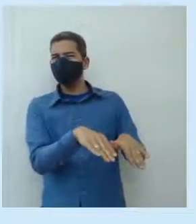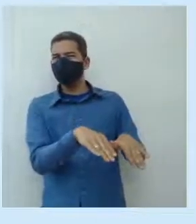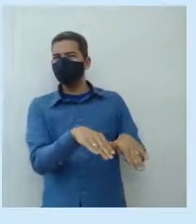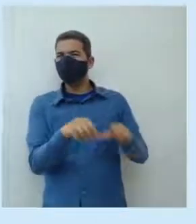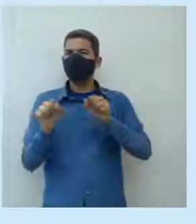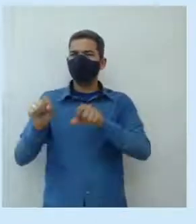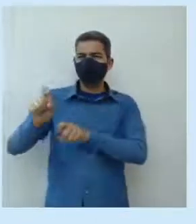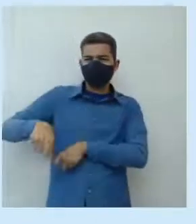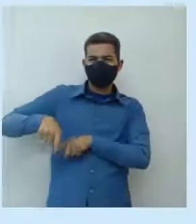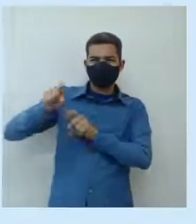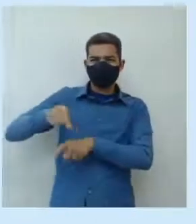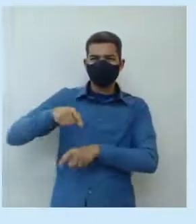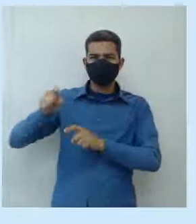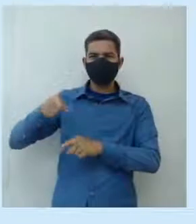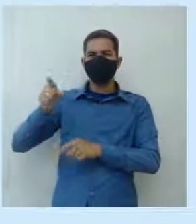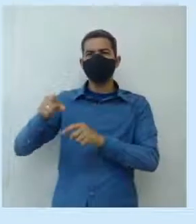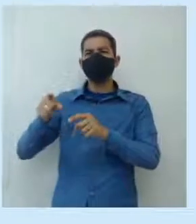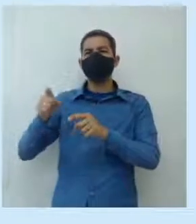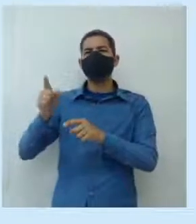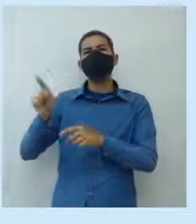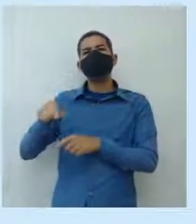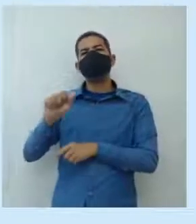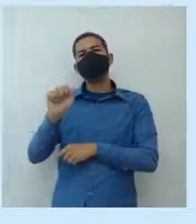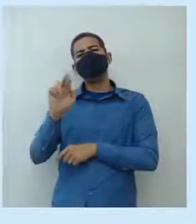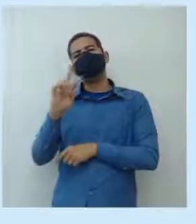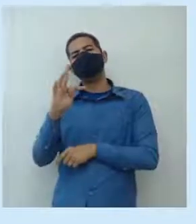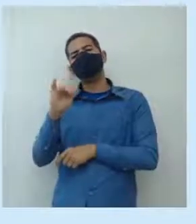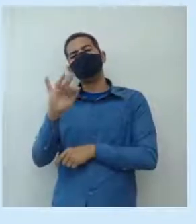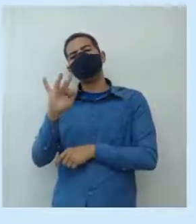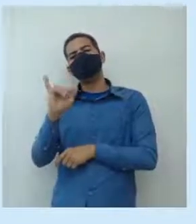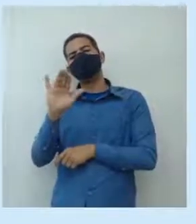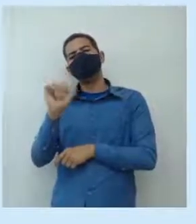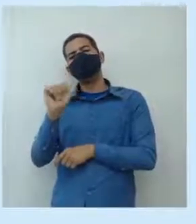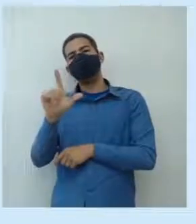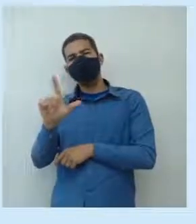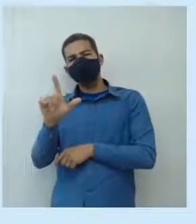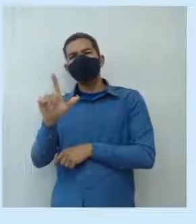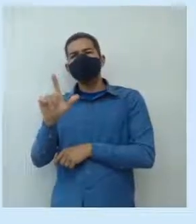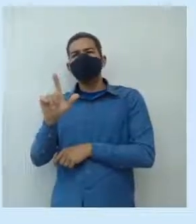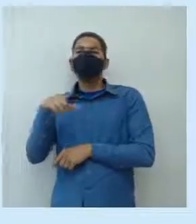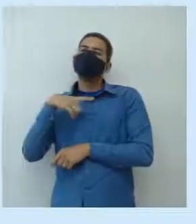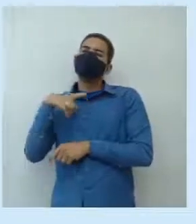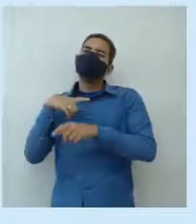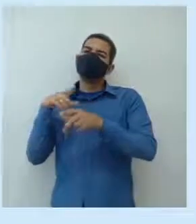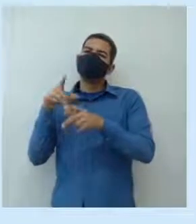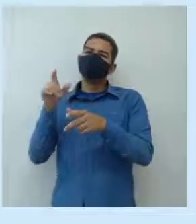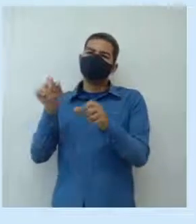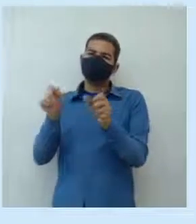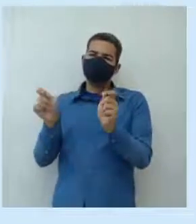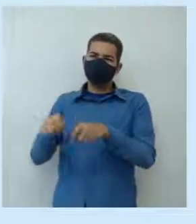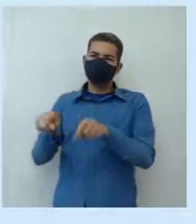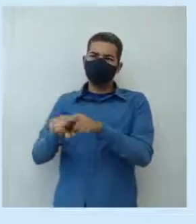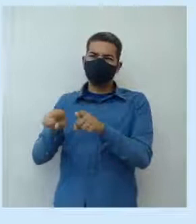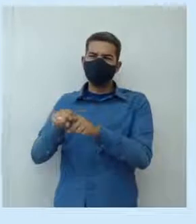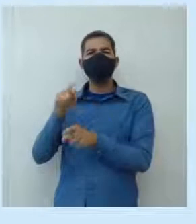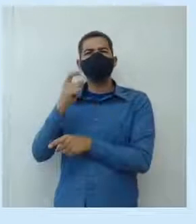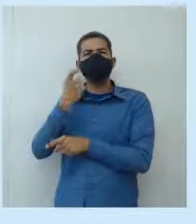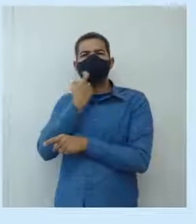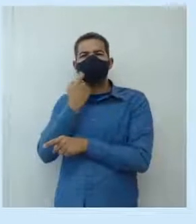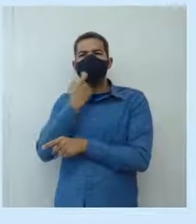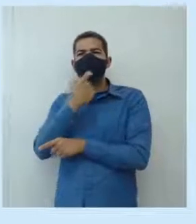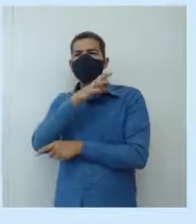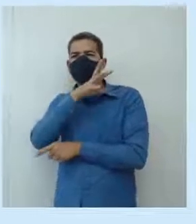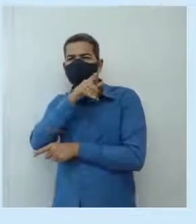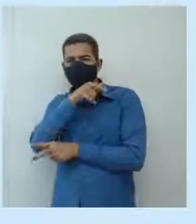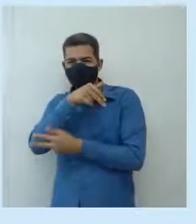cultivar certas espécies de condições artificiais sem solo e criar certos animais ou peixes em condições artificiais,